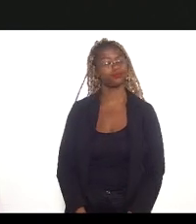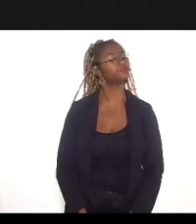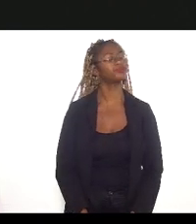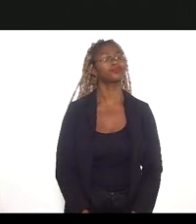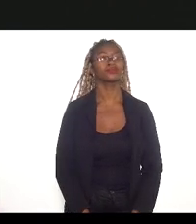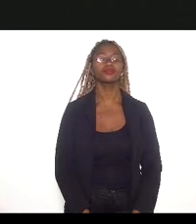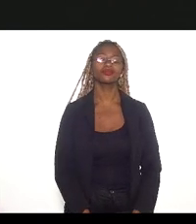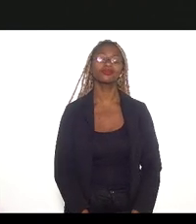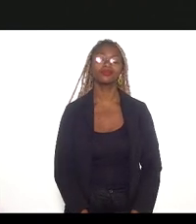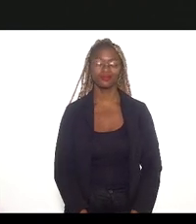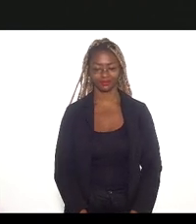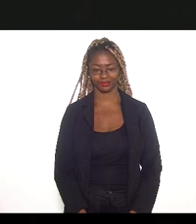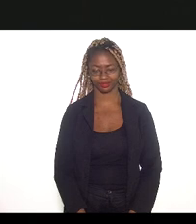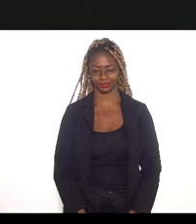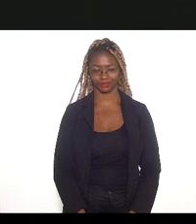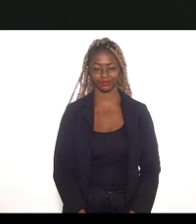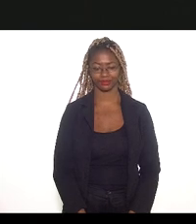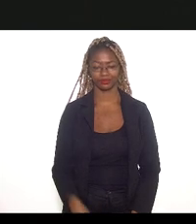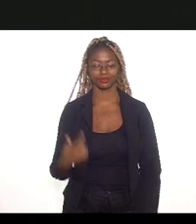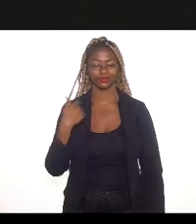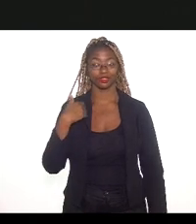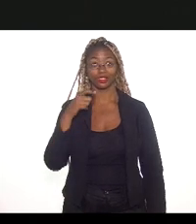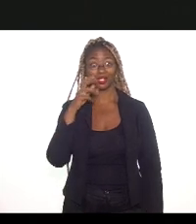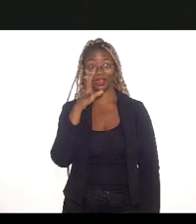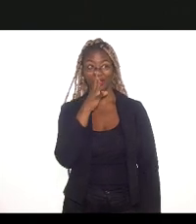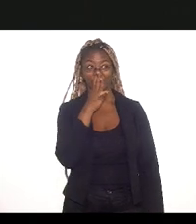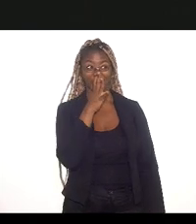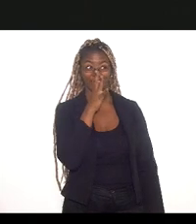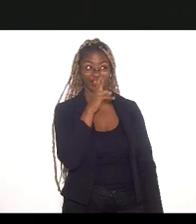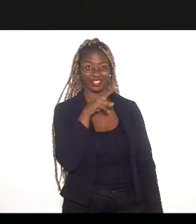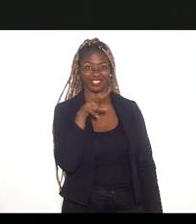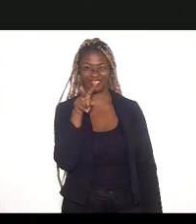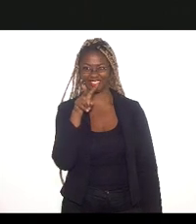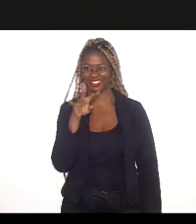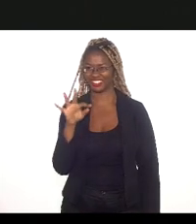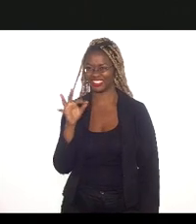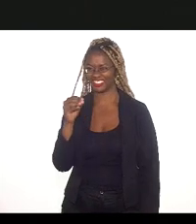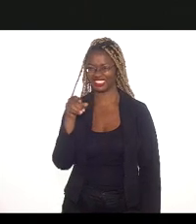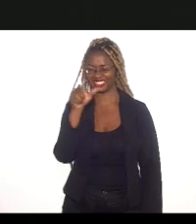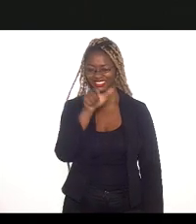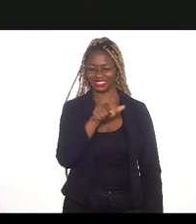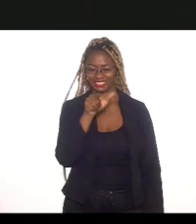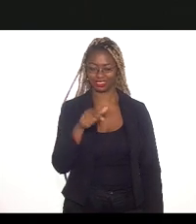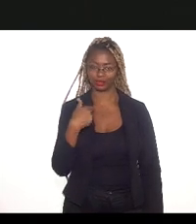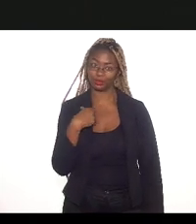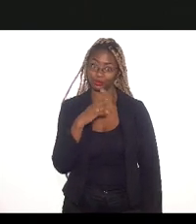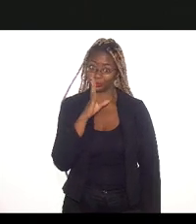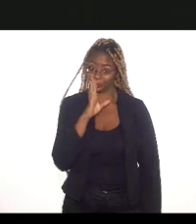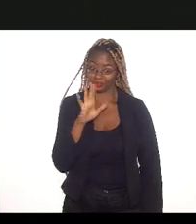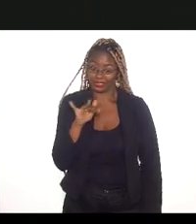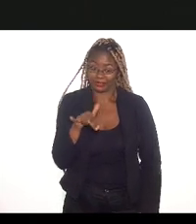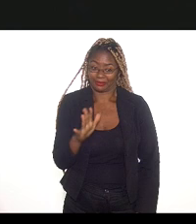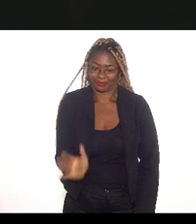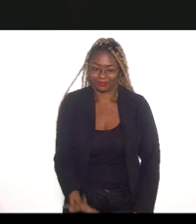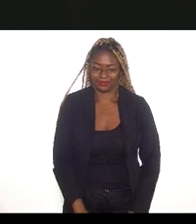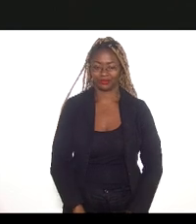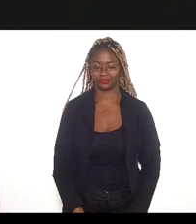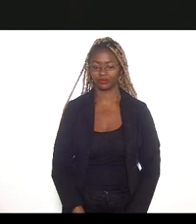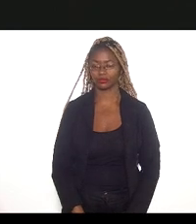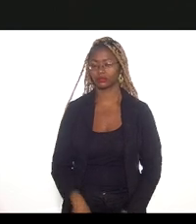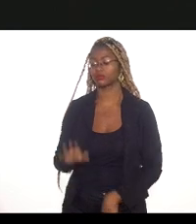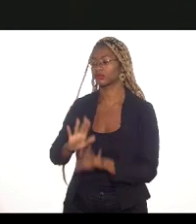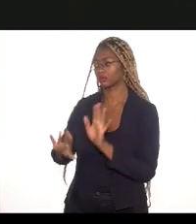Bom, 21, então, da pauta. Eu estou observando a todos. Fico aqui no meu cantinho. Cuidado que o deputado Mink